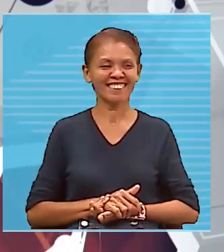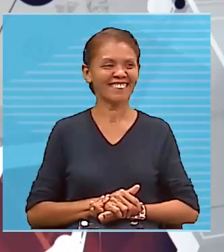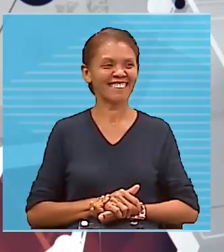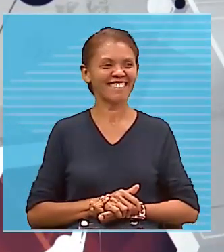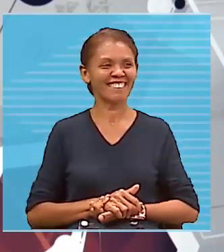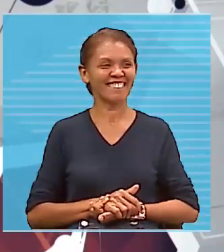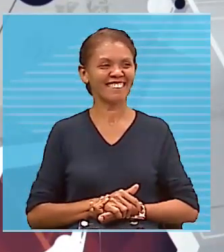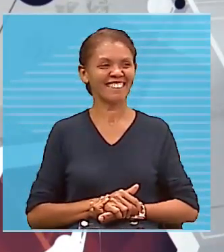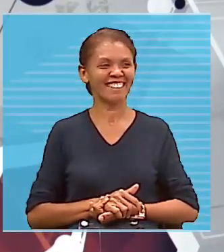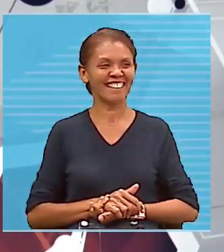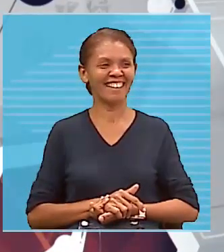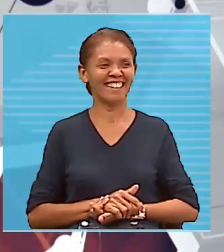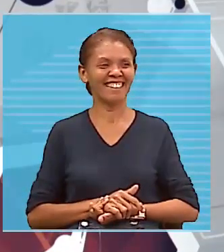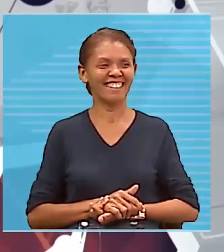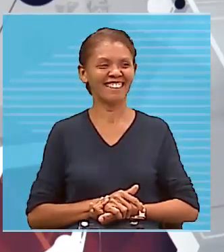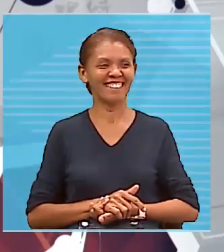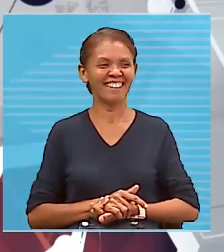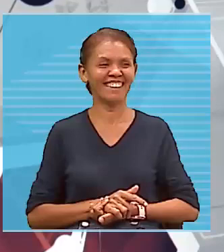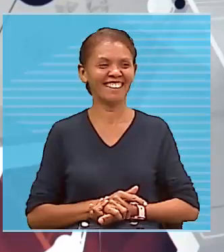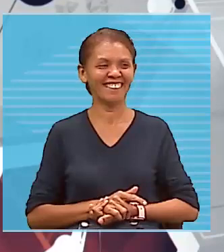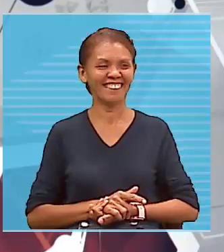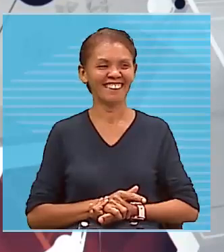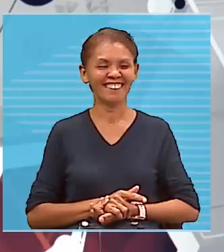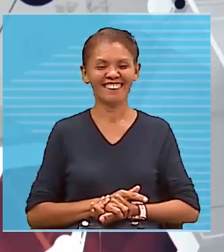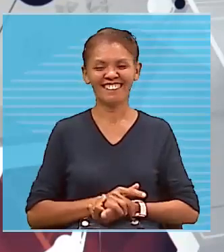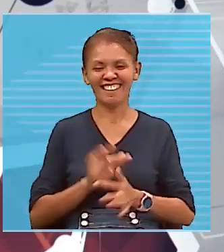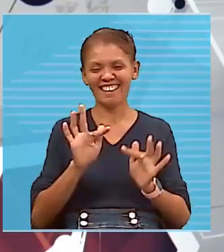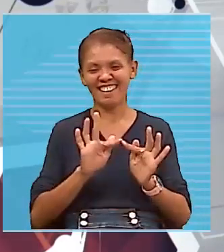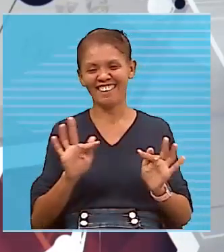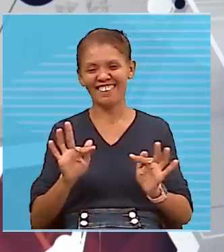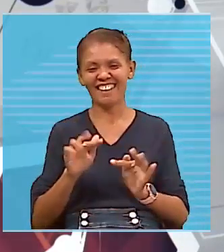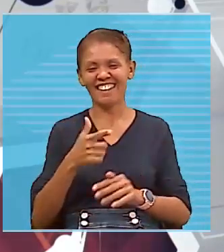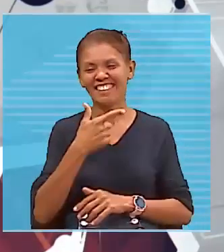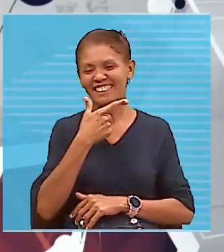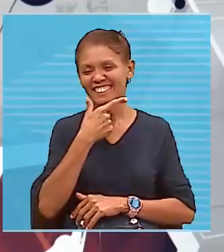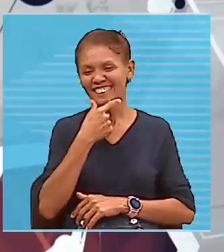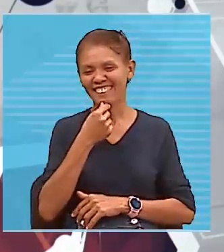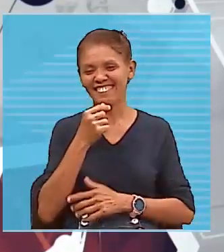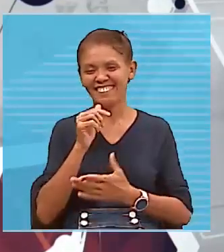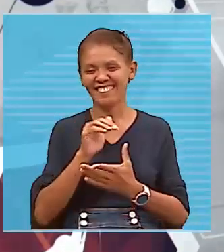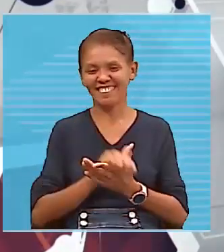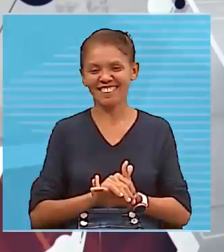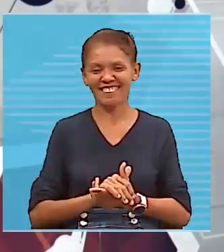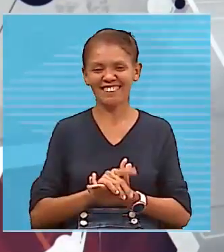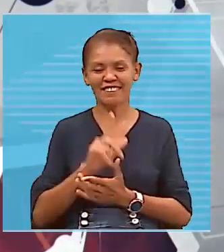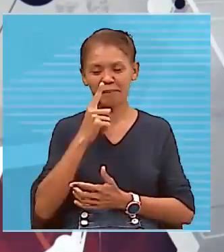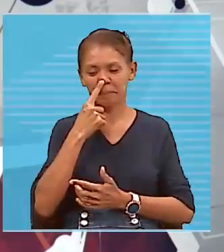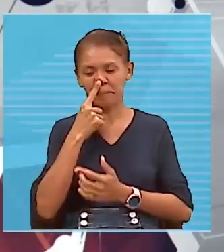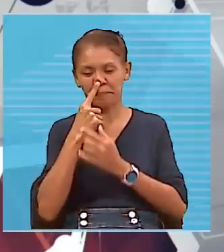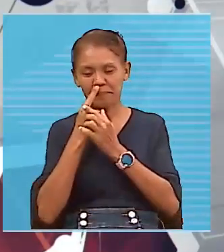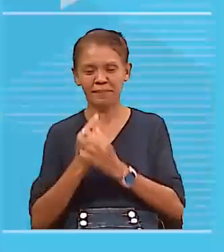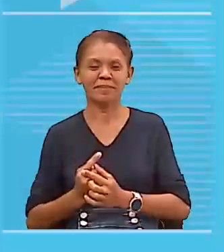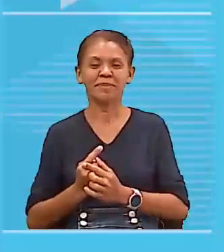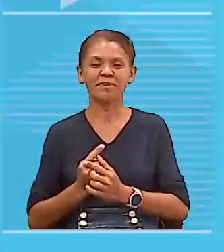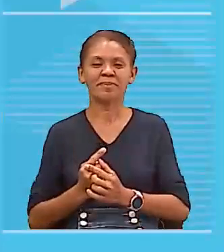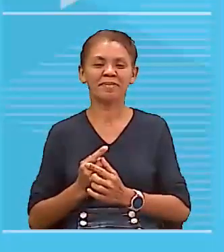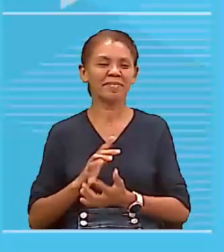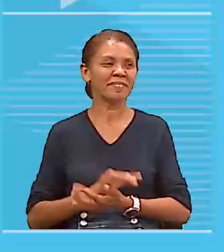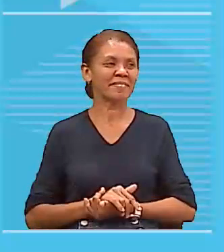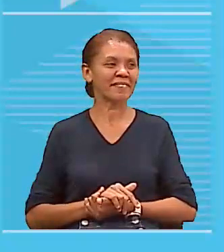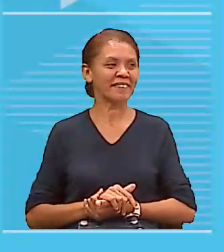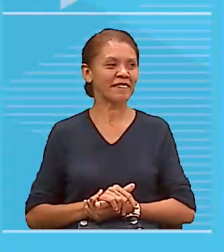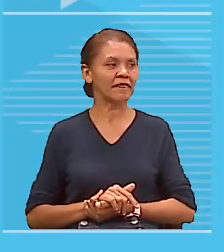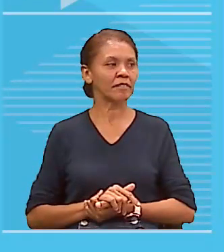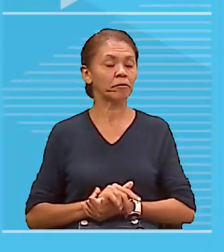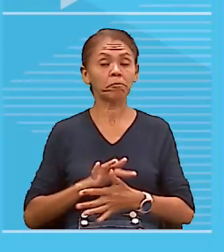fala assim com meus filhos: tira o dedo da venta, ladrão de jumenta. Bora, chega dessa conversa besta. Presta atenção. Então, o nosso